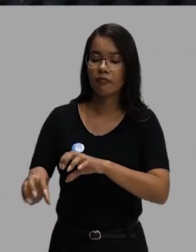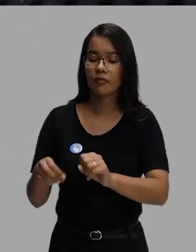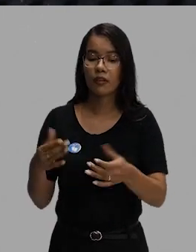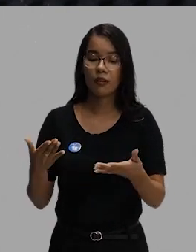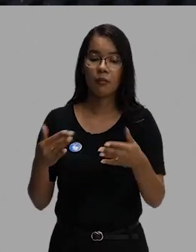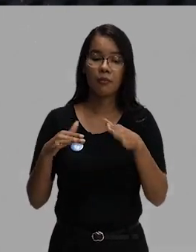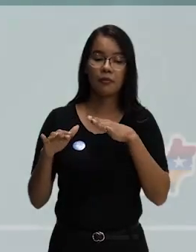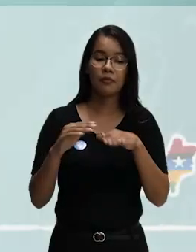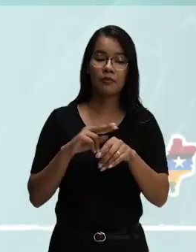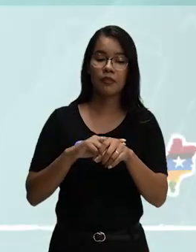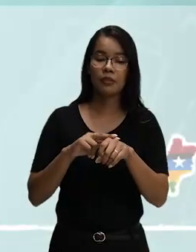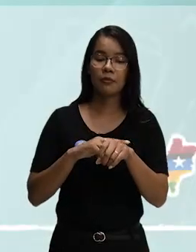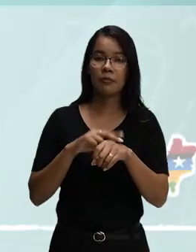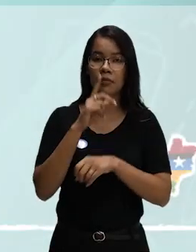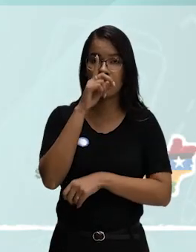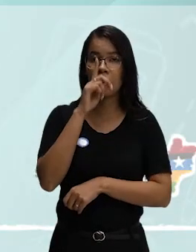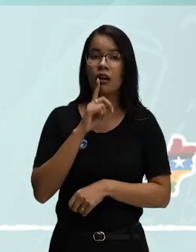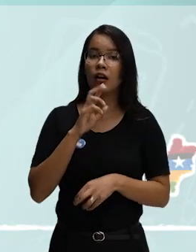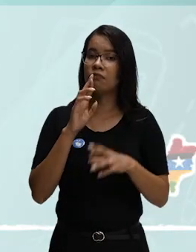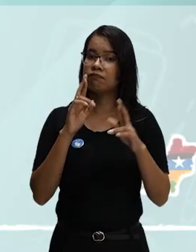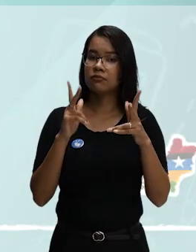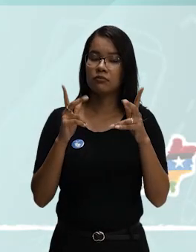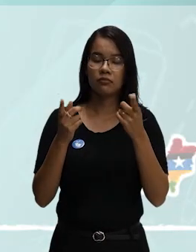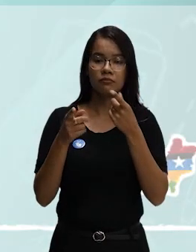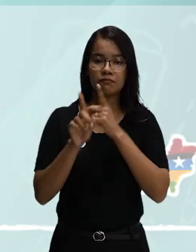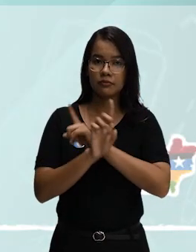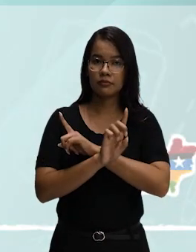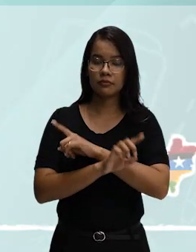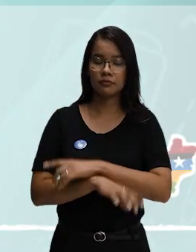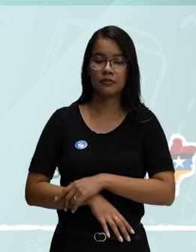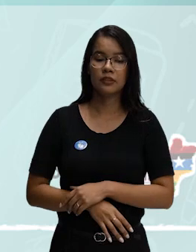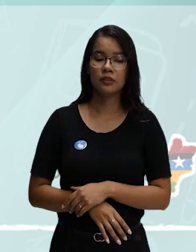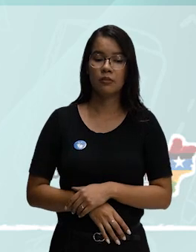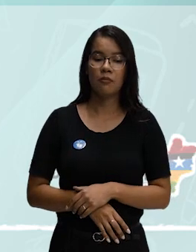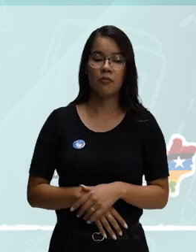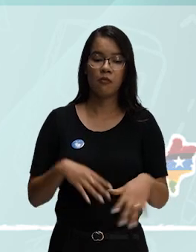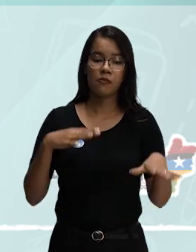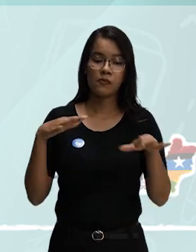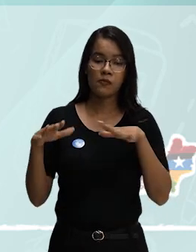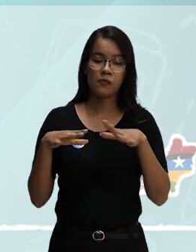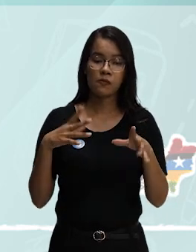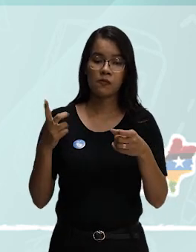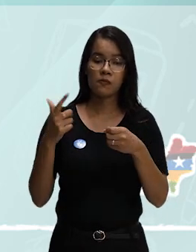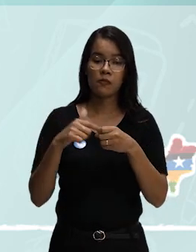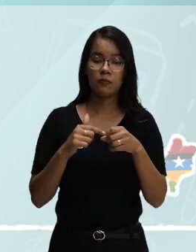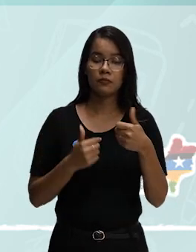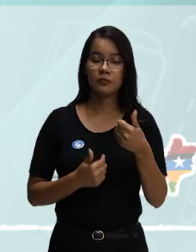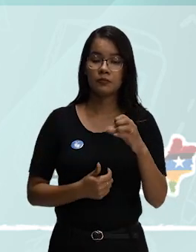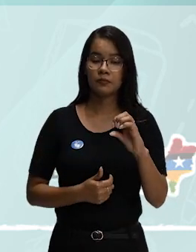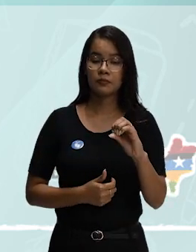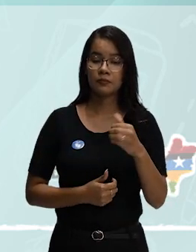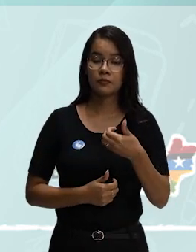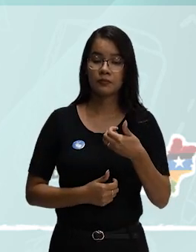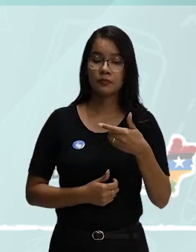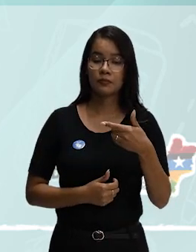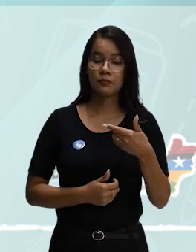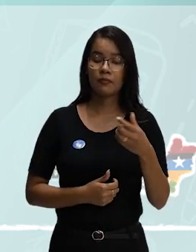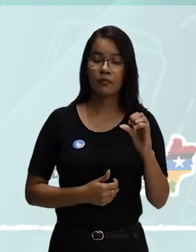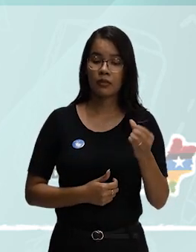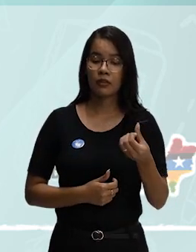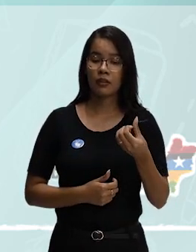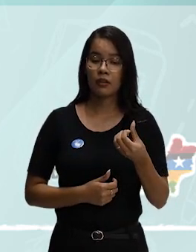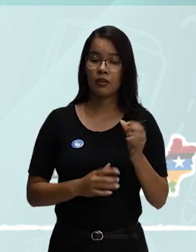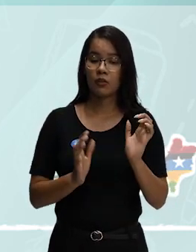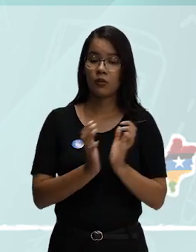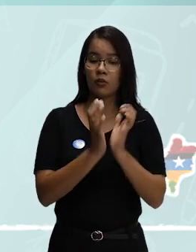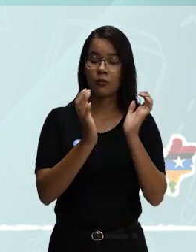aqui, verde e amarelo, é totalmente contrário. Esse movimento converteu-se em 1926 no chamado Grupo ANTA,